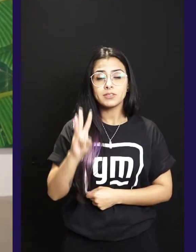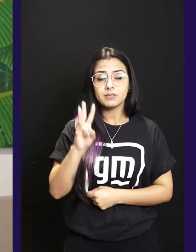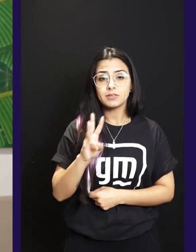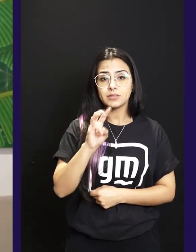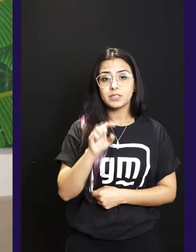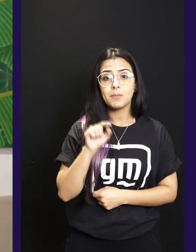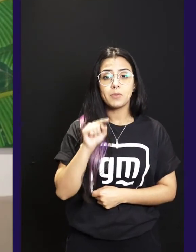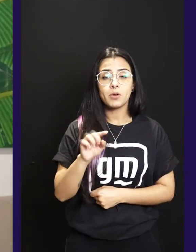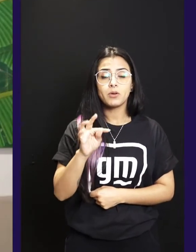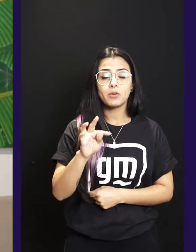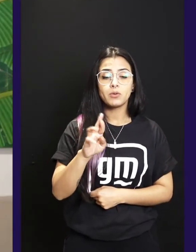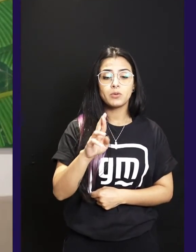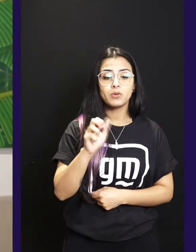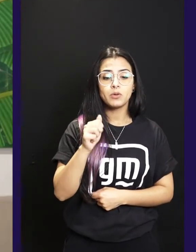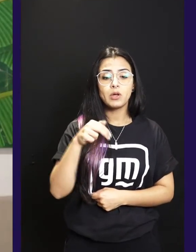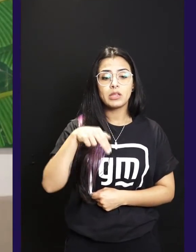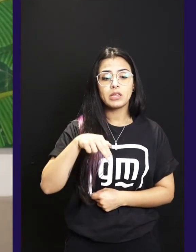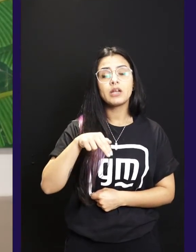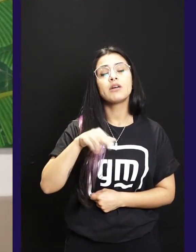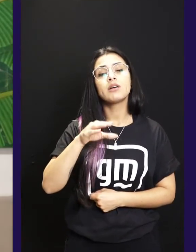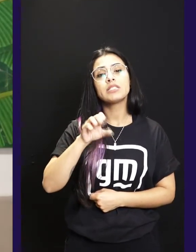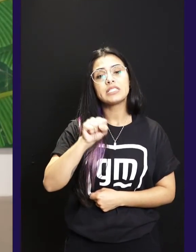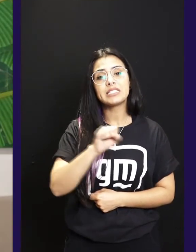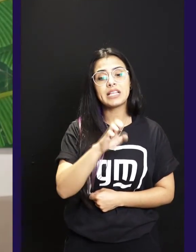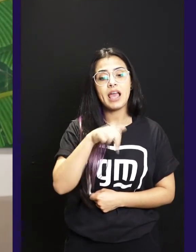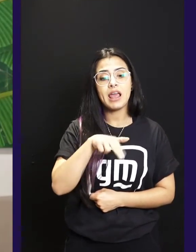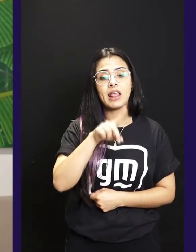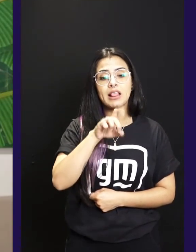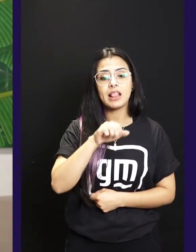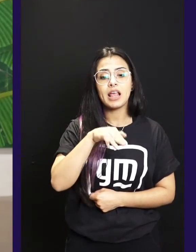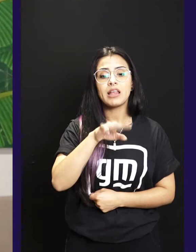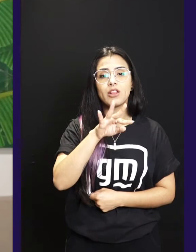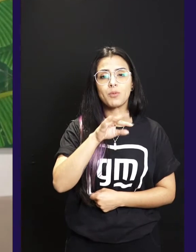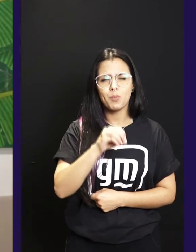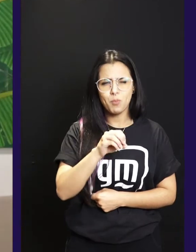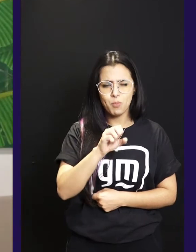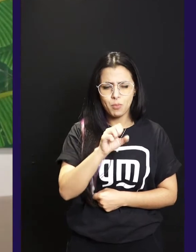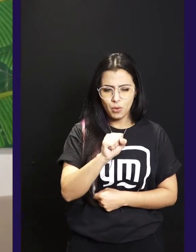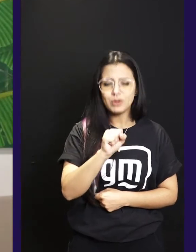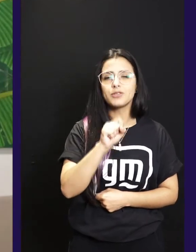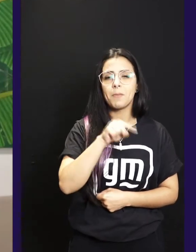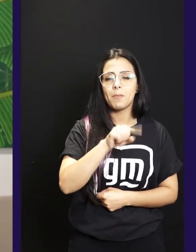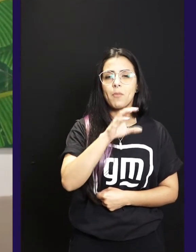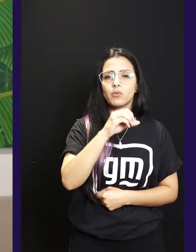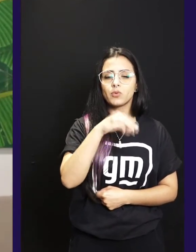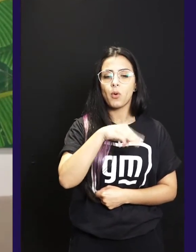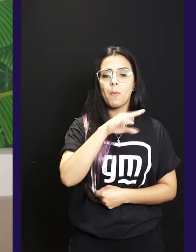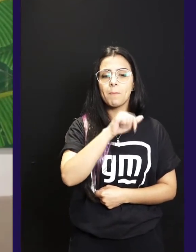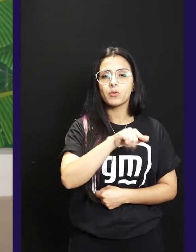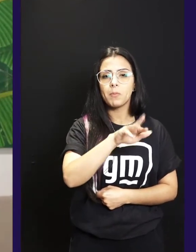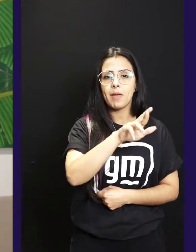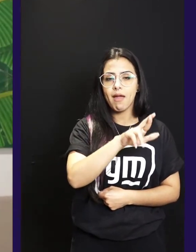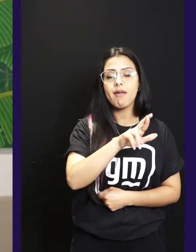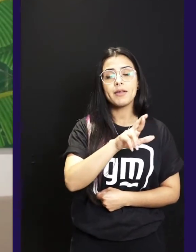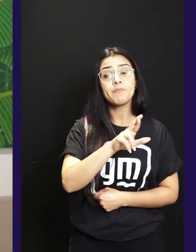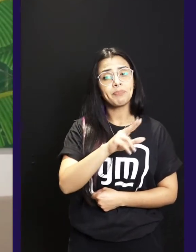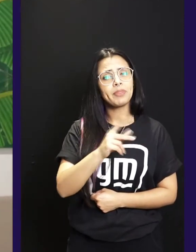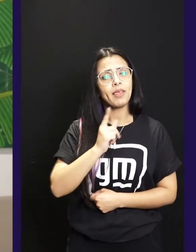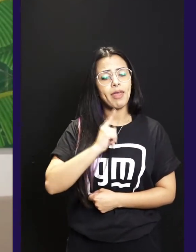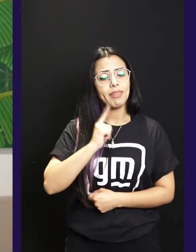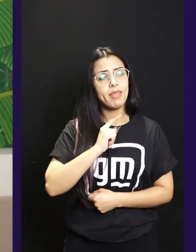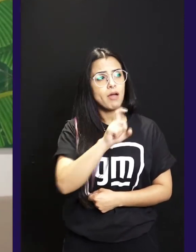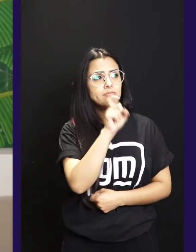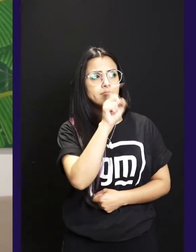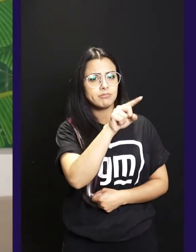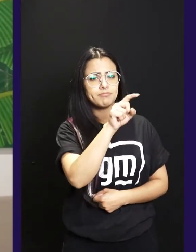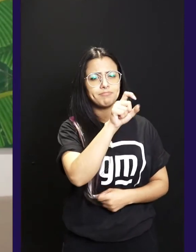olhada. A primeira empresa, tá tudo lá isso que eu tô falando, né? Essas fotos, essas primeiras conversas. Mas a primeira empresa que me